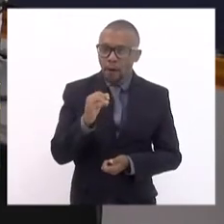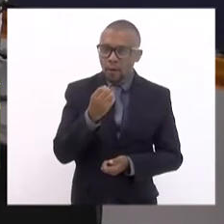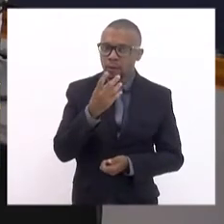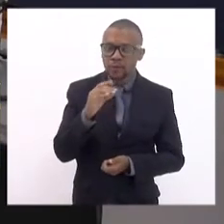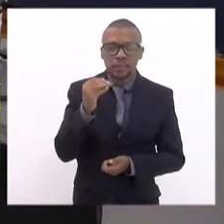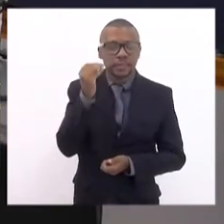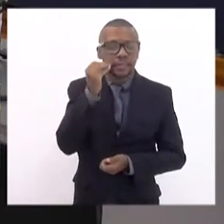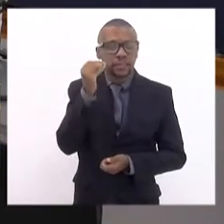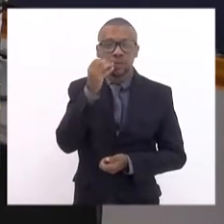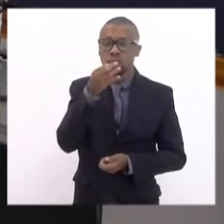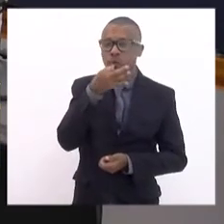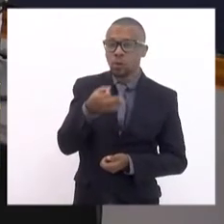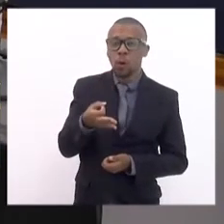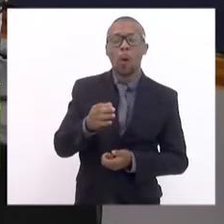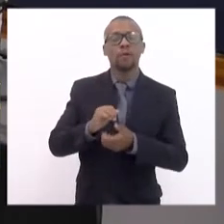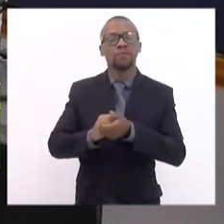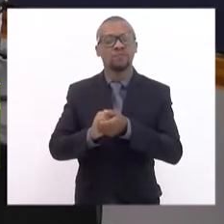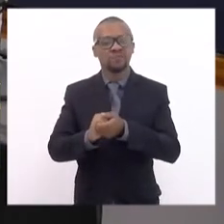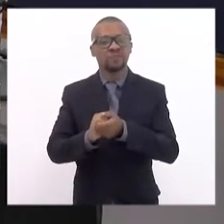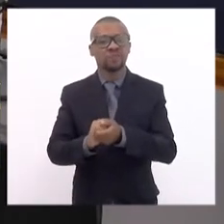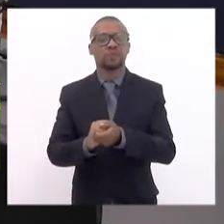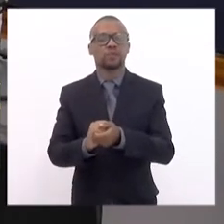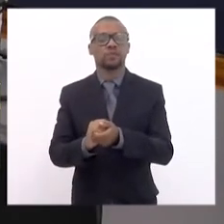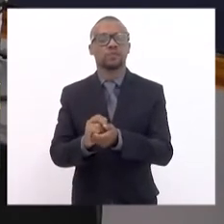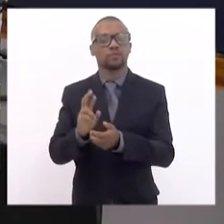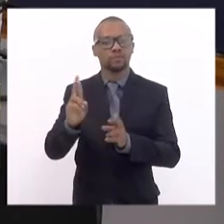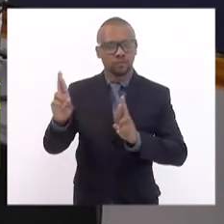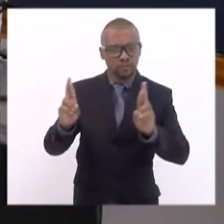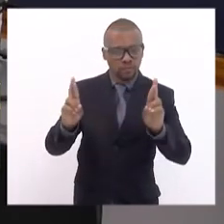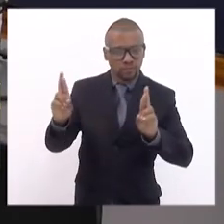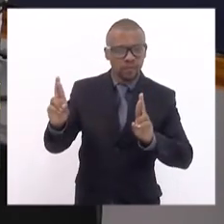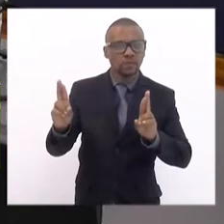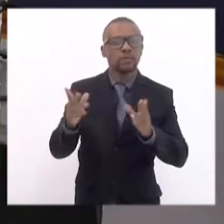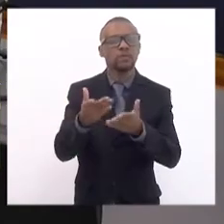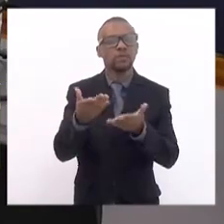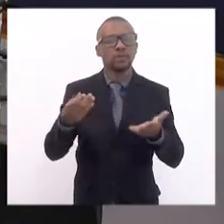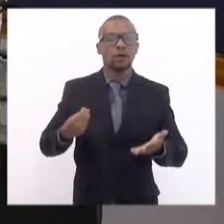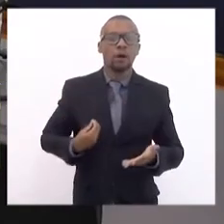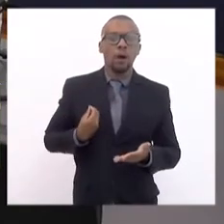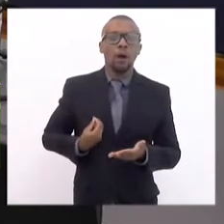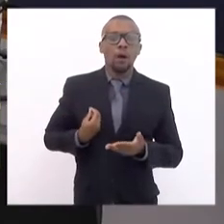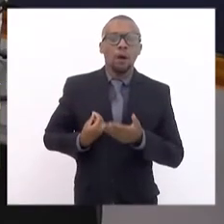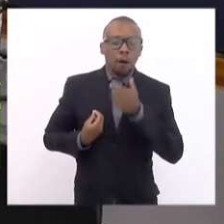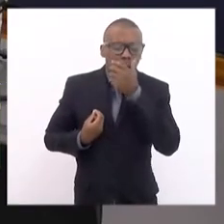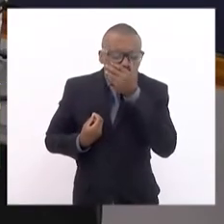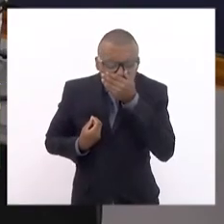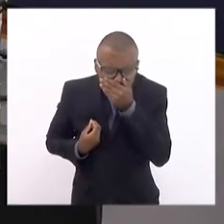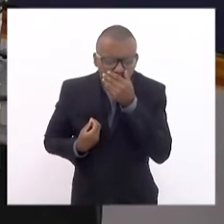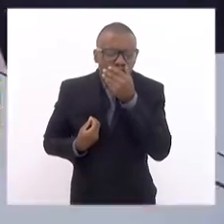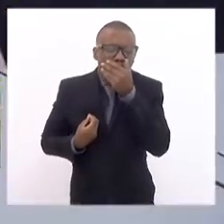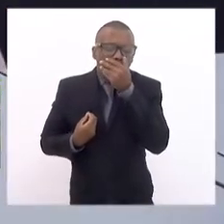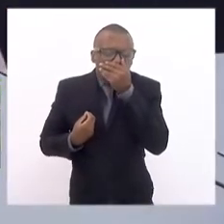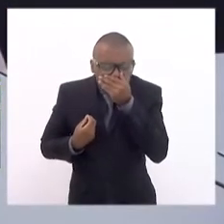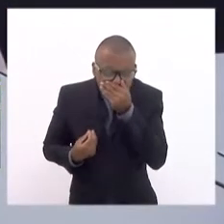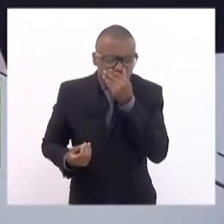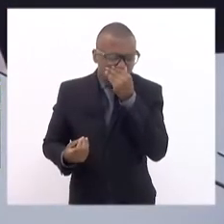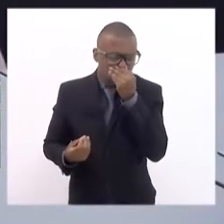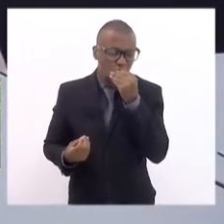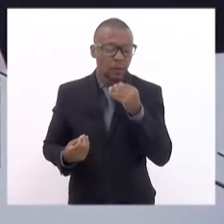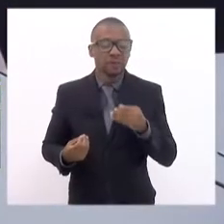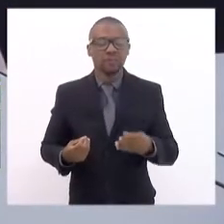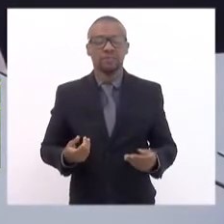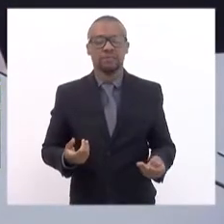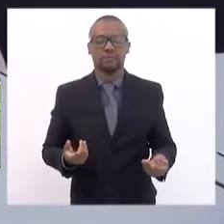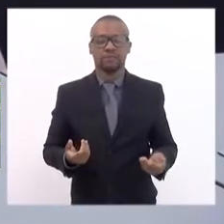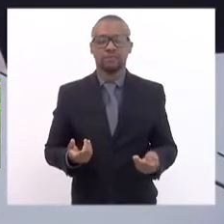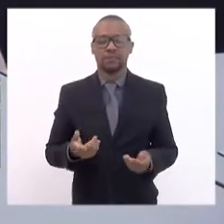Saudando novamente o nosso deputado Valdeque Carneiro, as autoridades presentes, todos os deputados da comissão, nosso desembargador, meu amigo